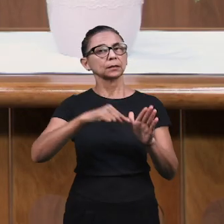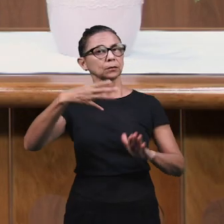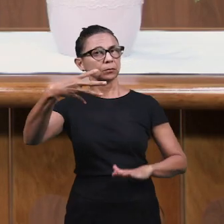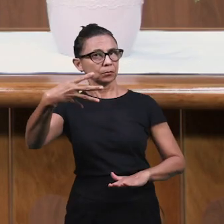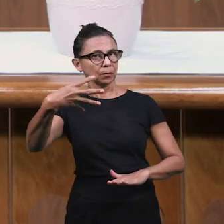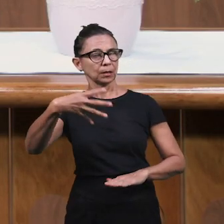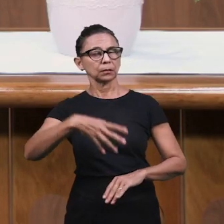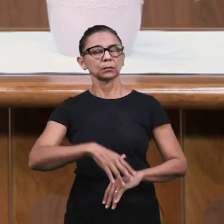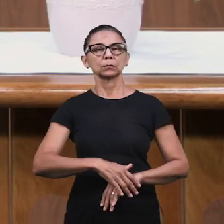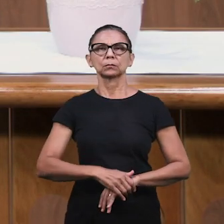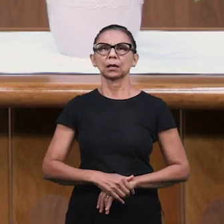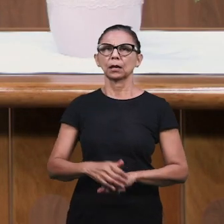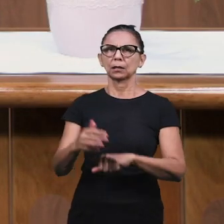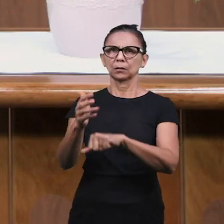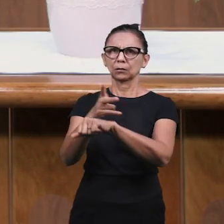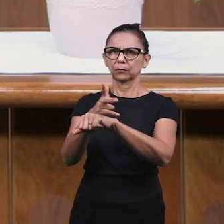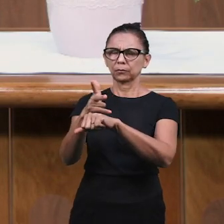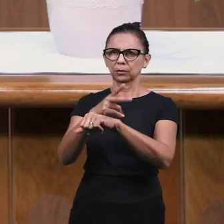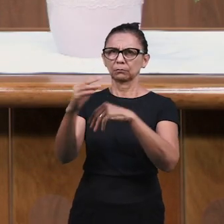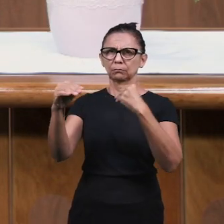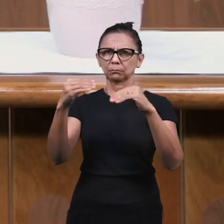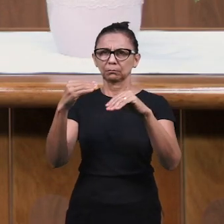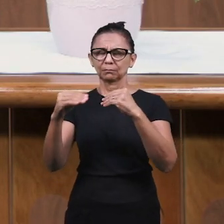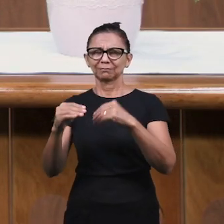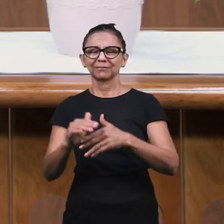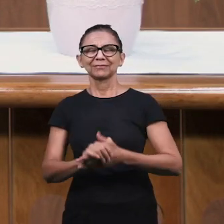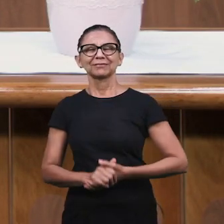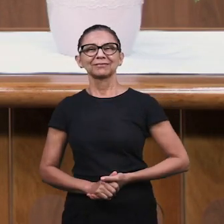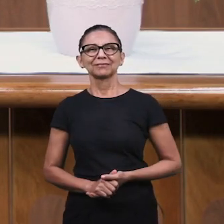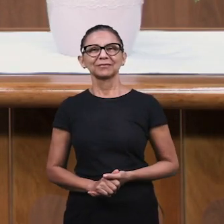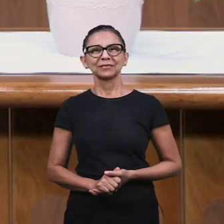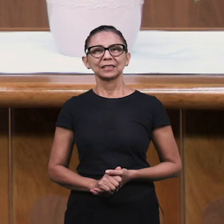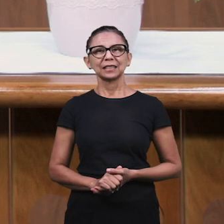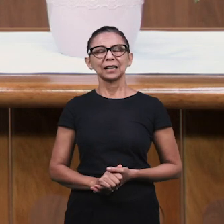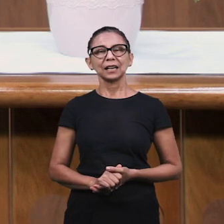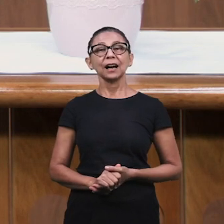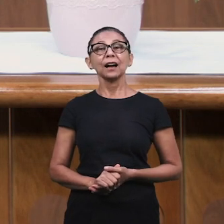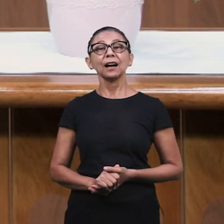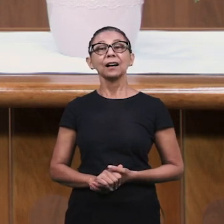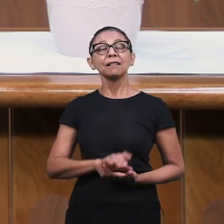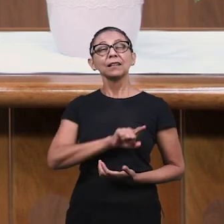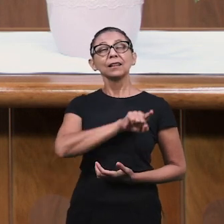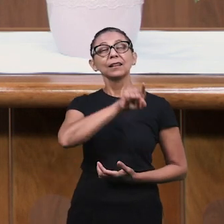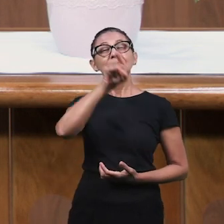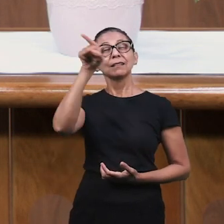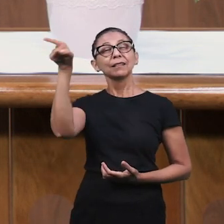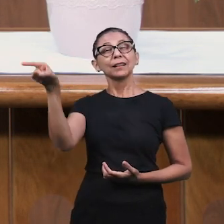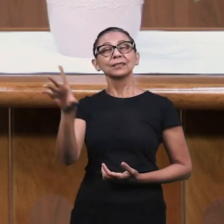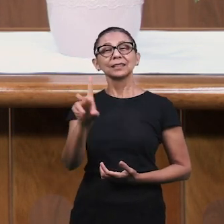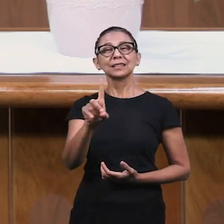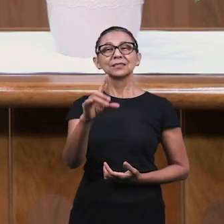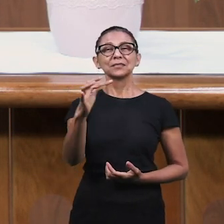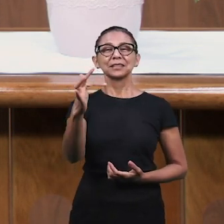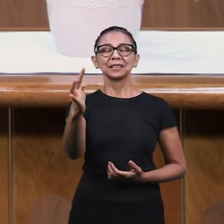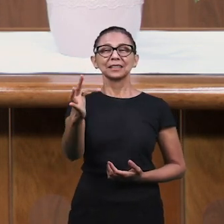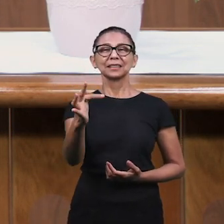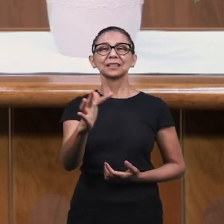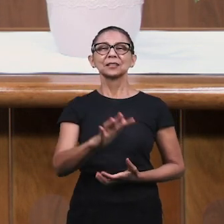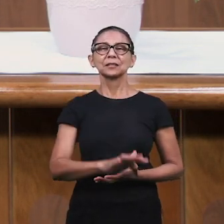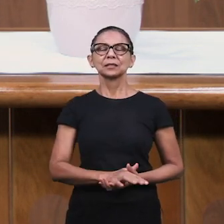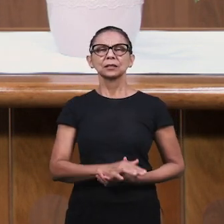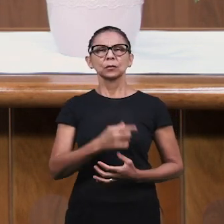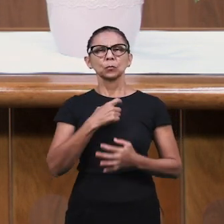nos enviaram vídeos gravados, os nossos irmãos de Brasília, no Distrito Federal. Nós teremos